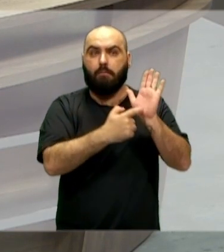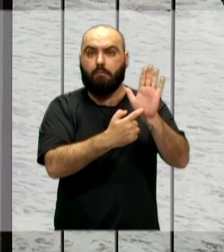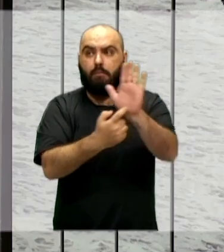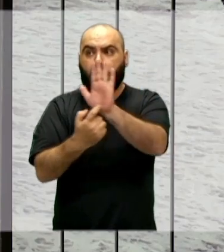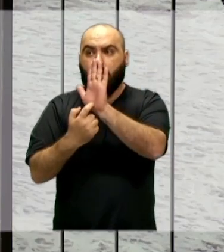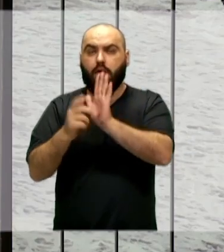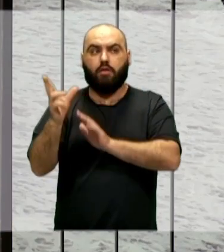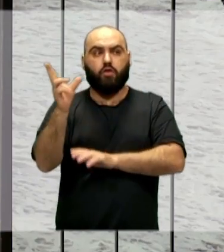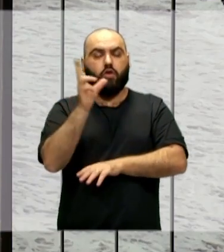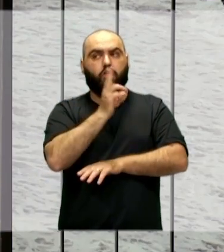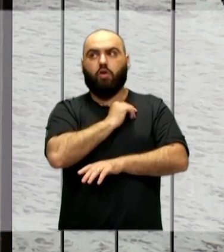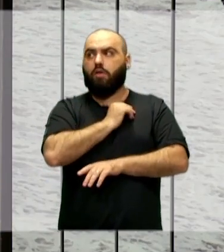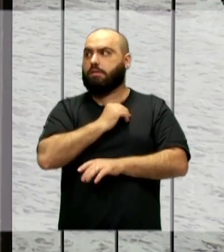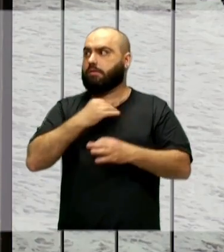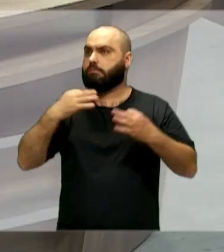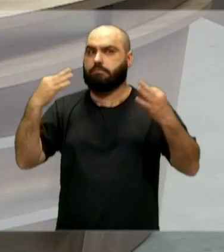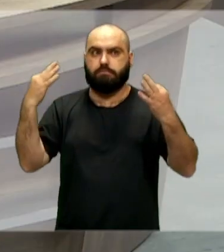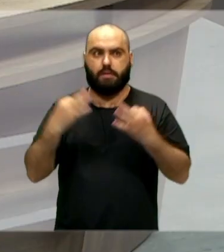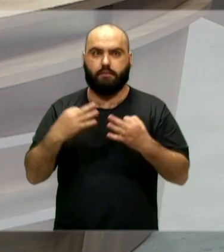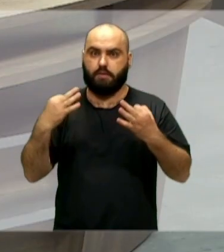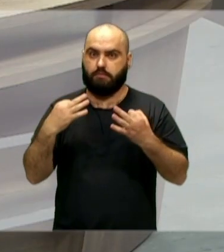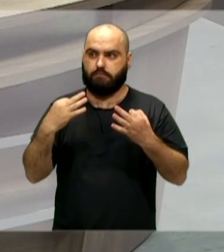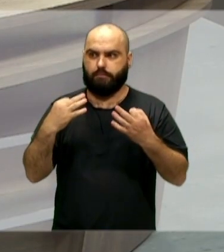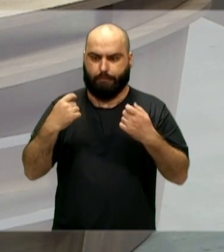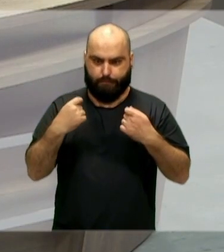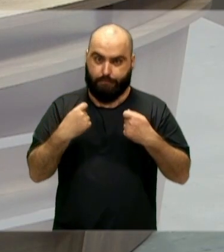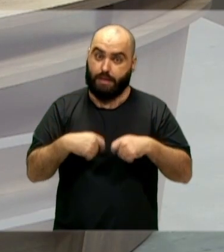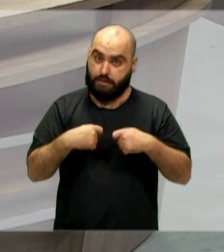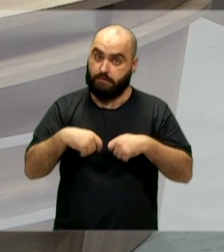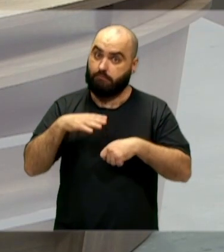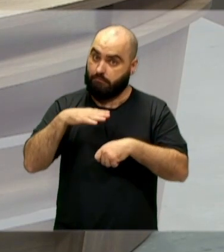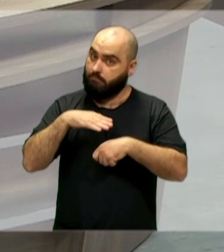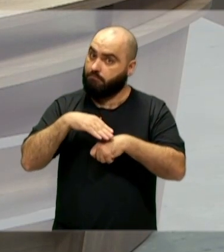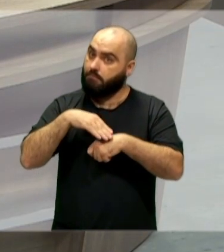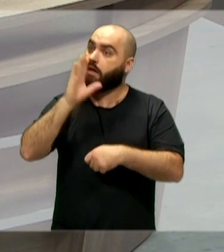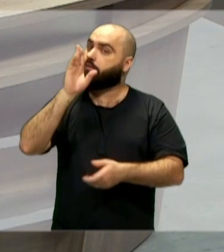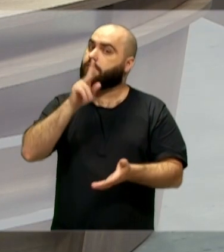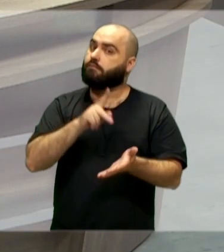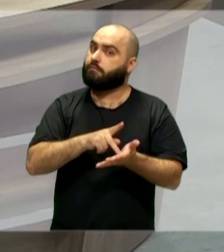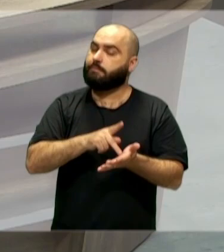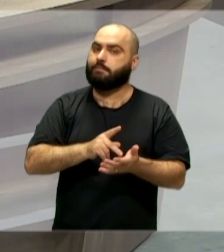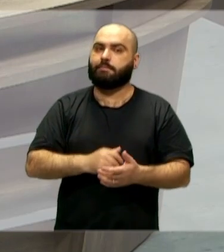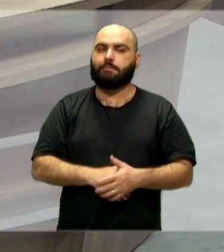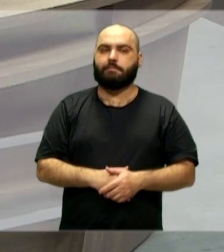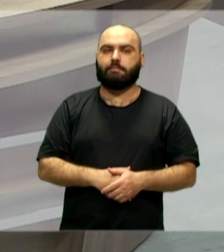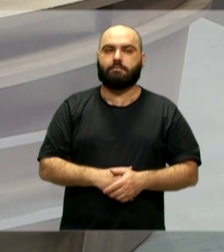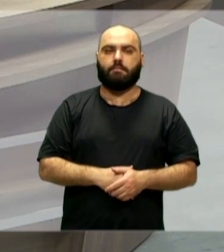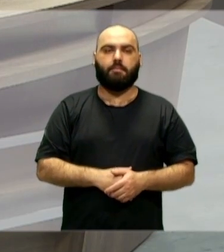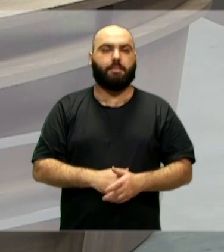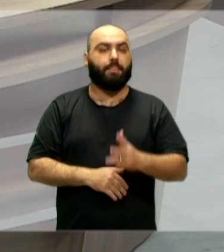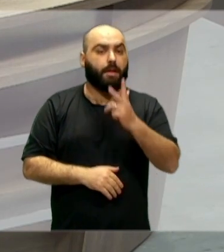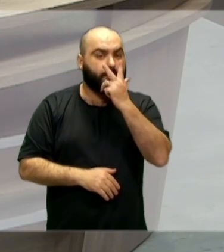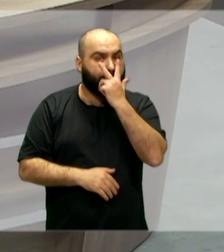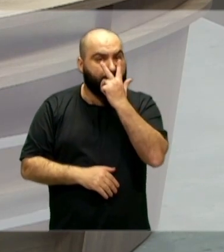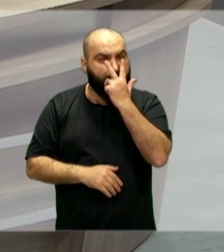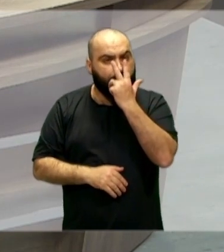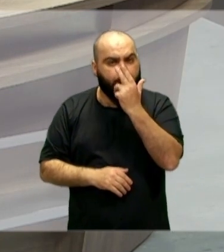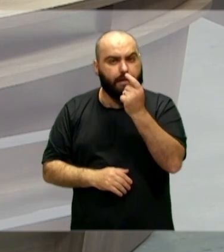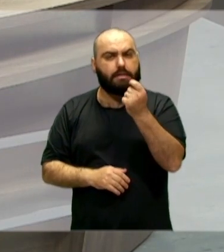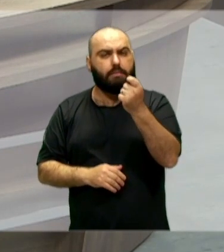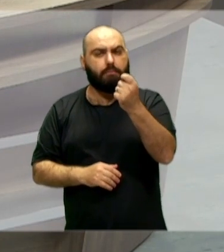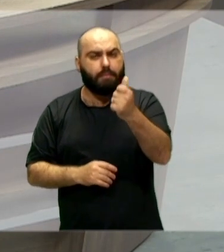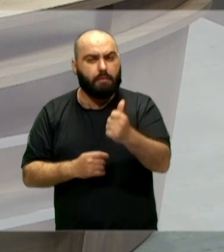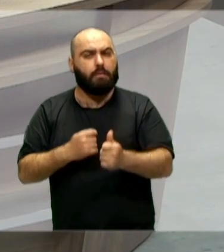temos muito ainda para crescer, mas já é um start, assim, maravilhoso. Mas acho que estão mudando, aos poucos está